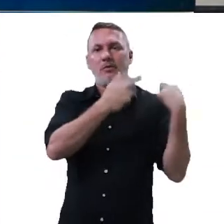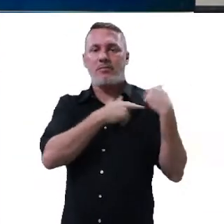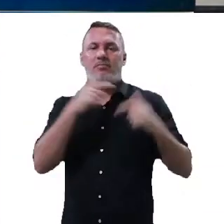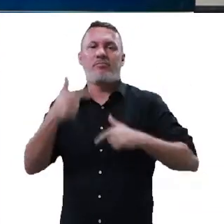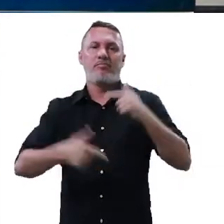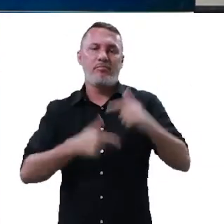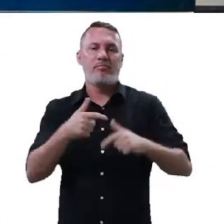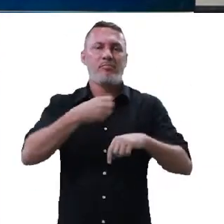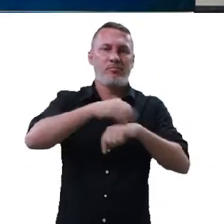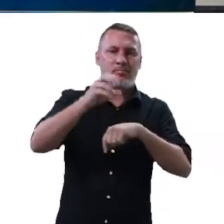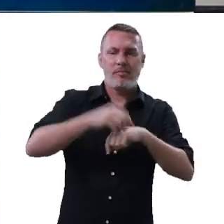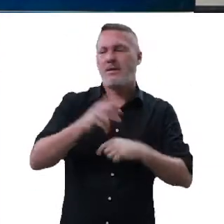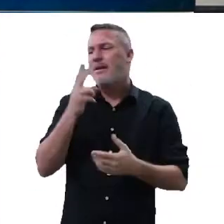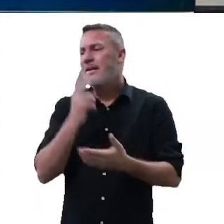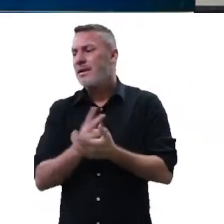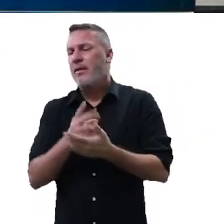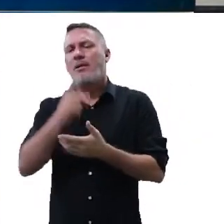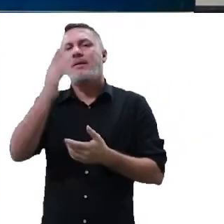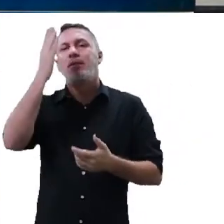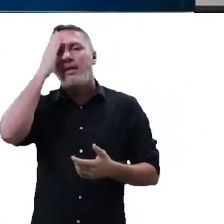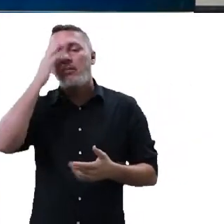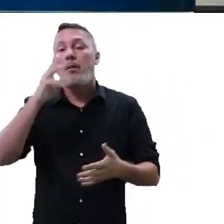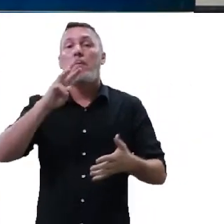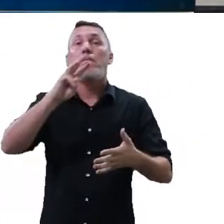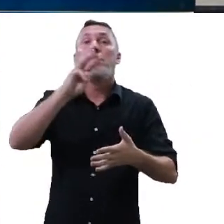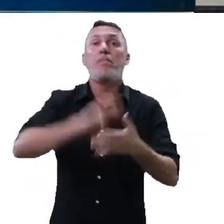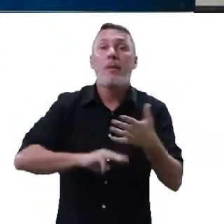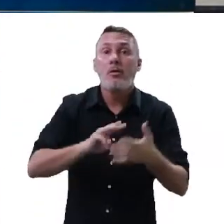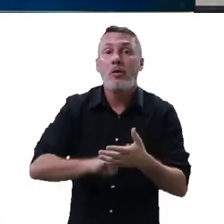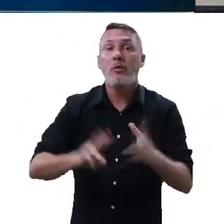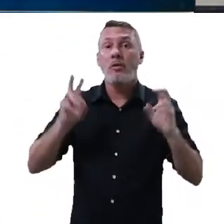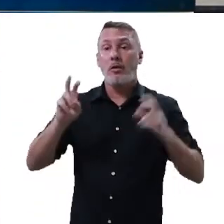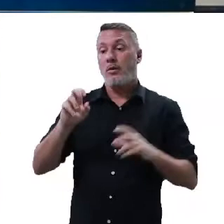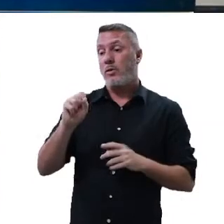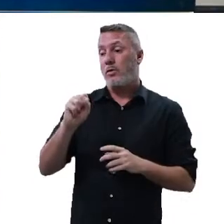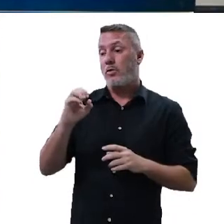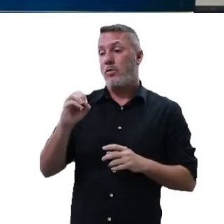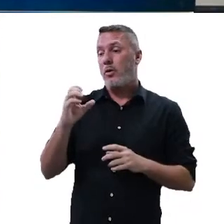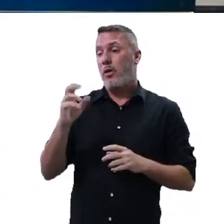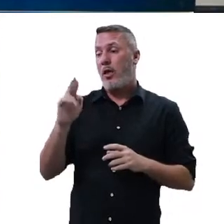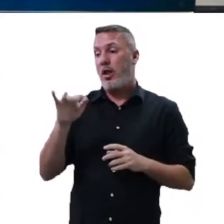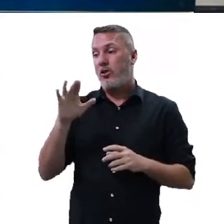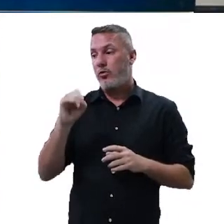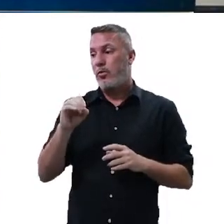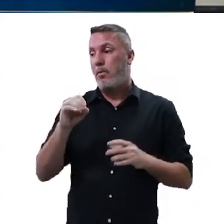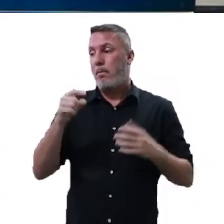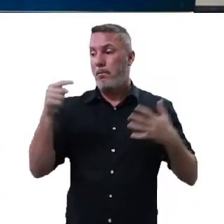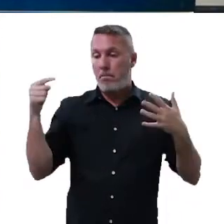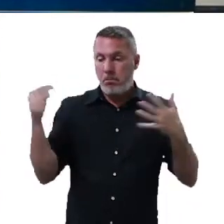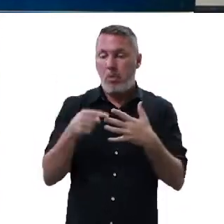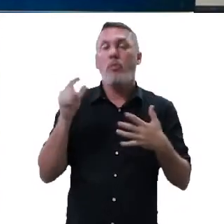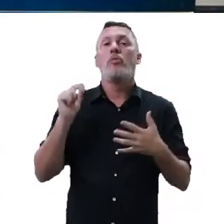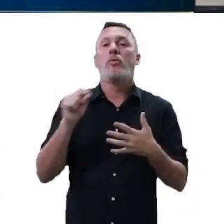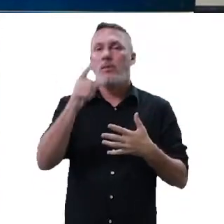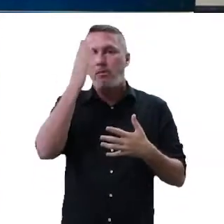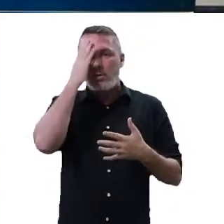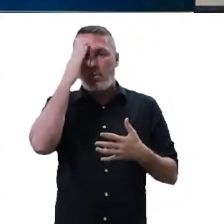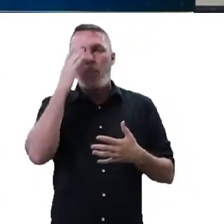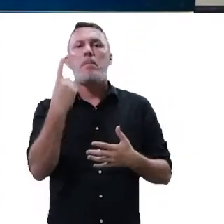responsáveis por aquilo que falamos. Então, toda vez que cai lá numa questão, método socrático, ironia maiêutica, no primeiro momento,